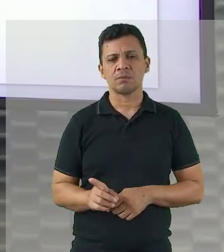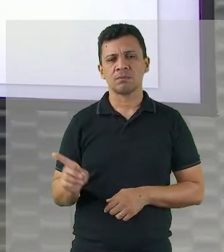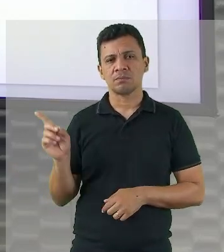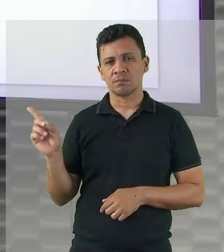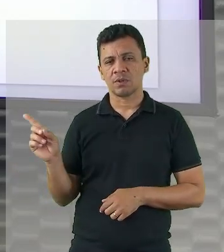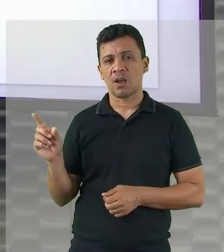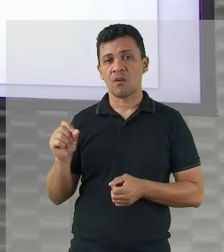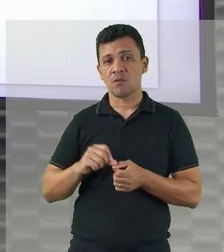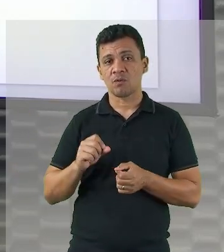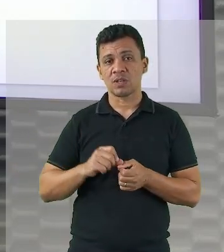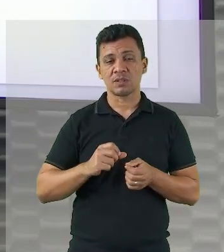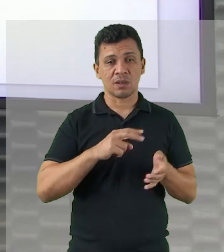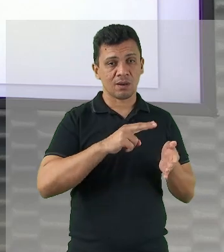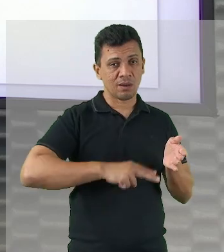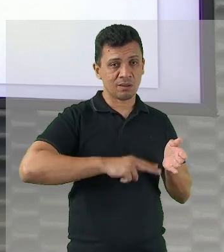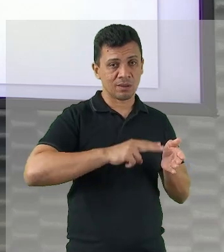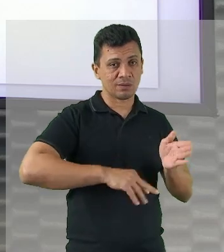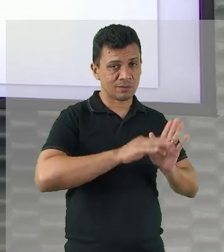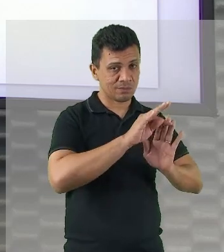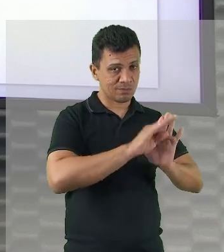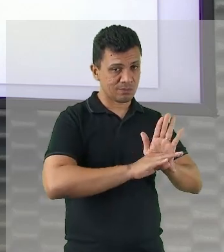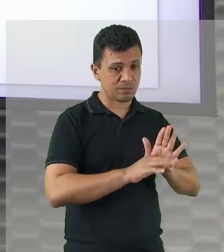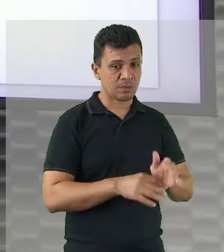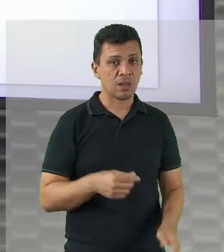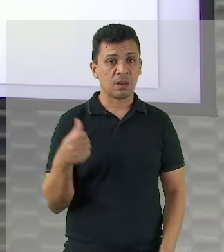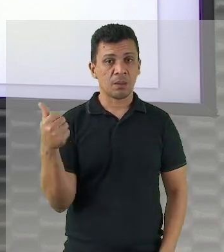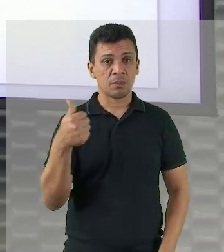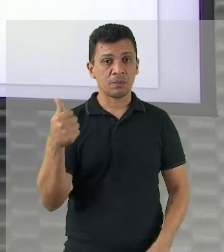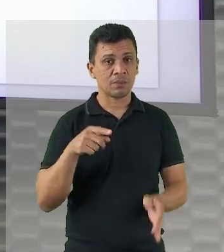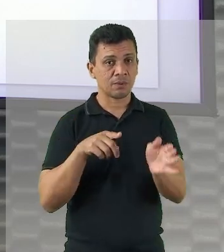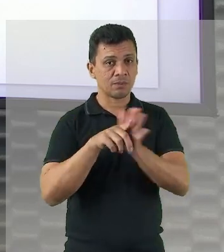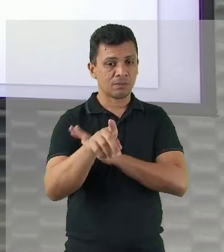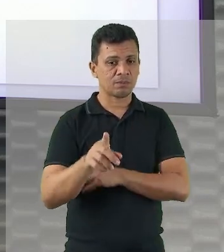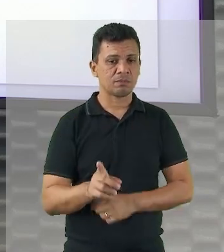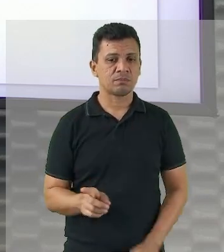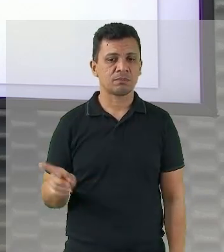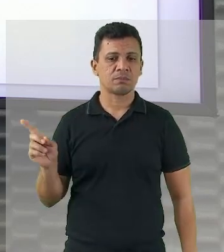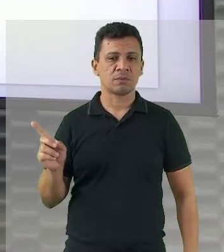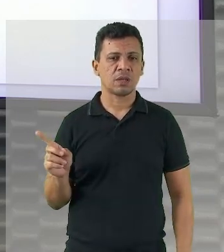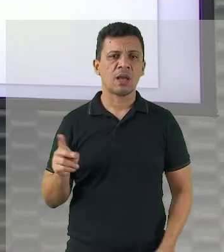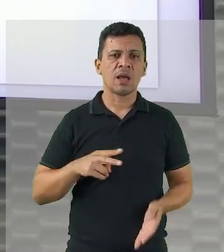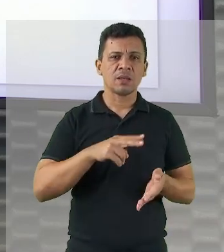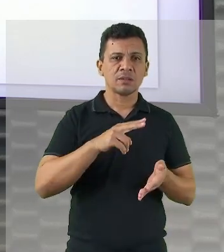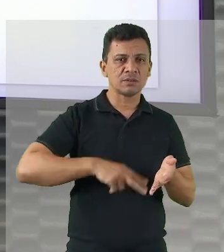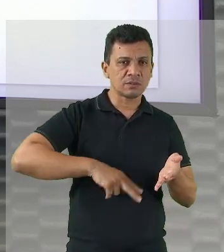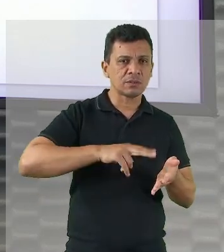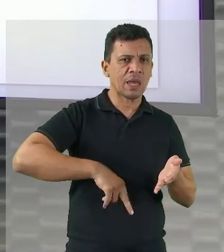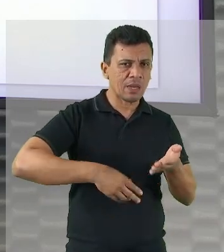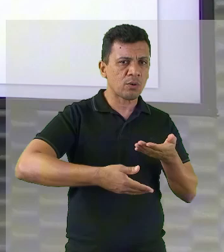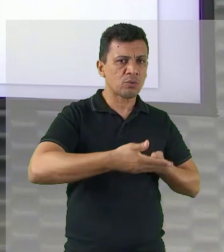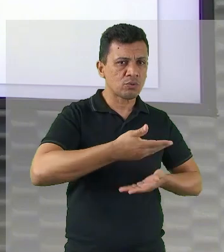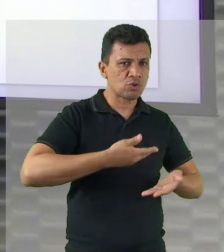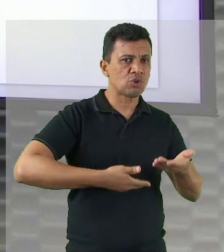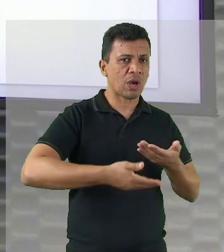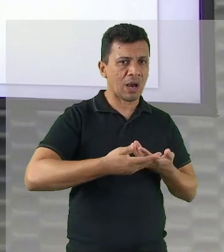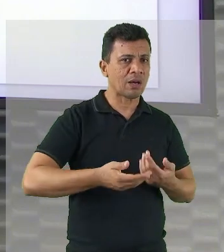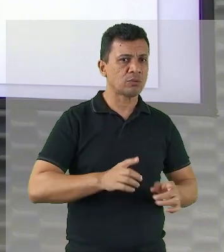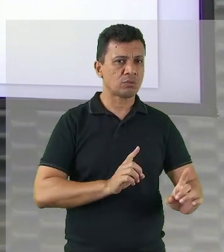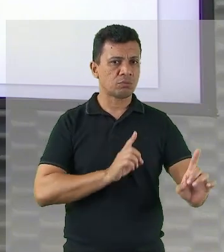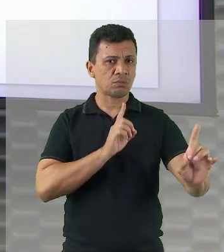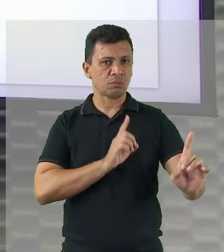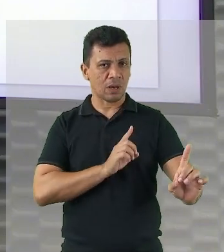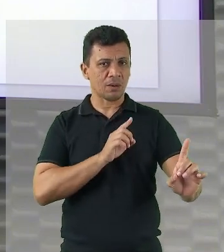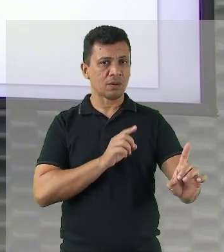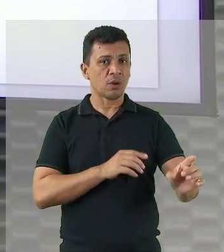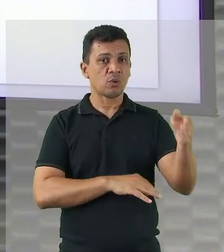questionamento a gente faz a análise textual. Então a primeira pergunta é: leia o diálogo entre a recepcionista